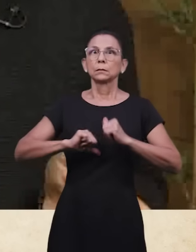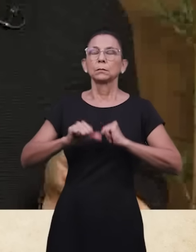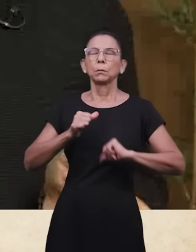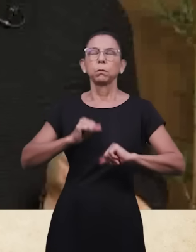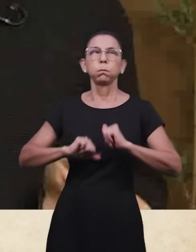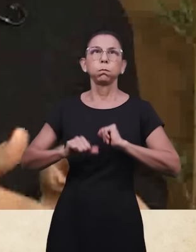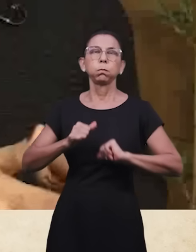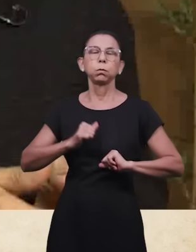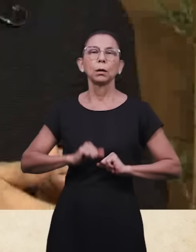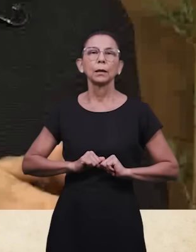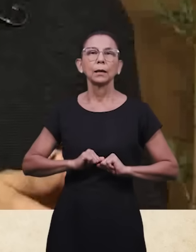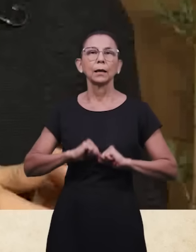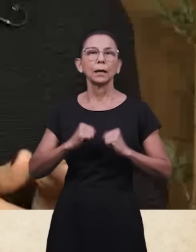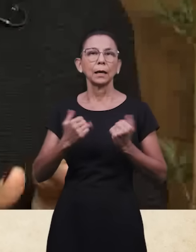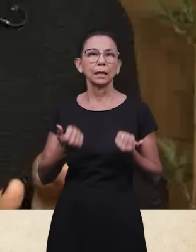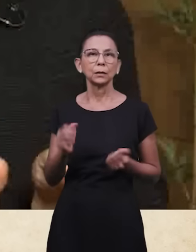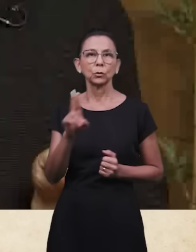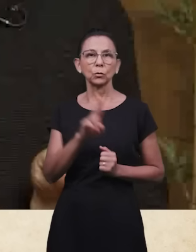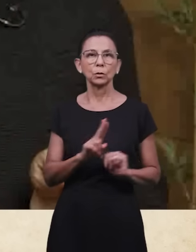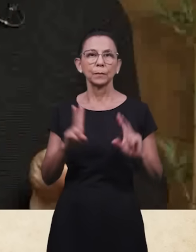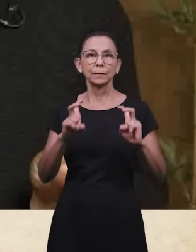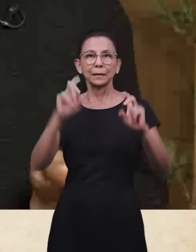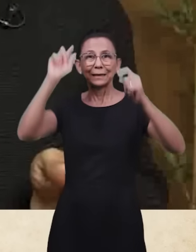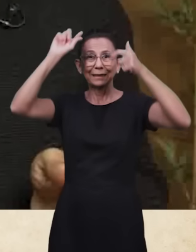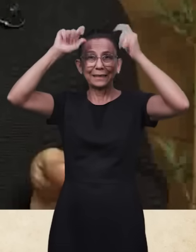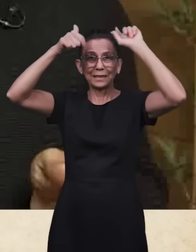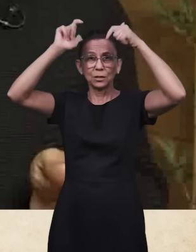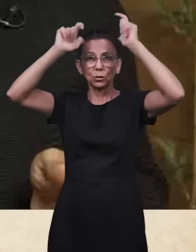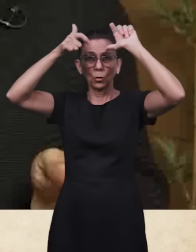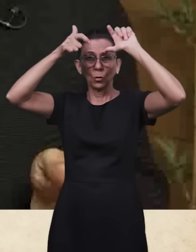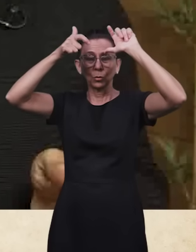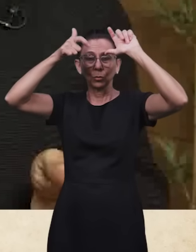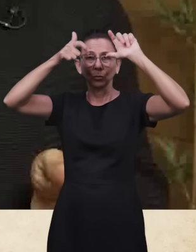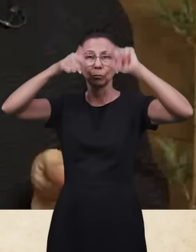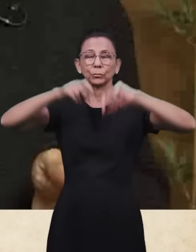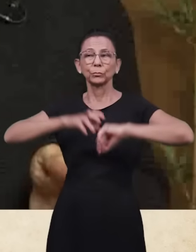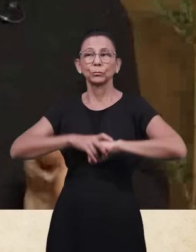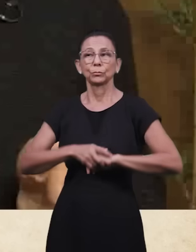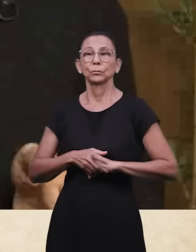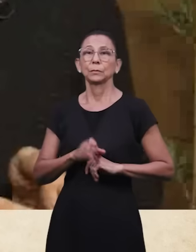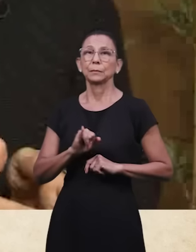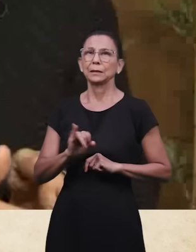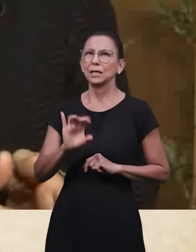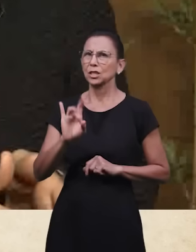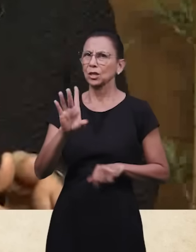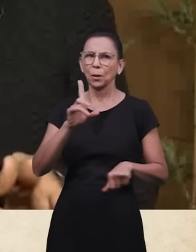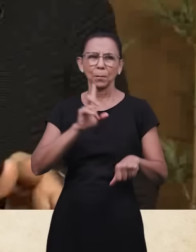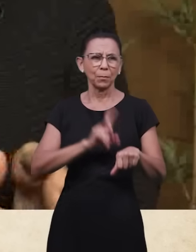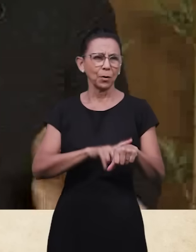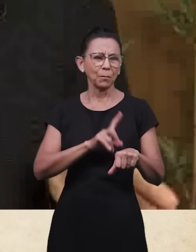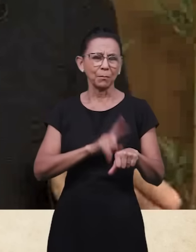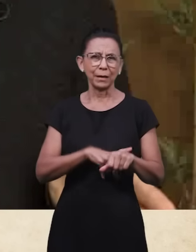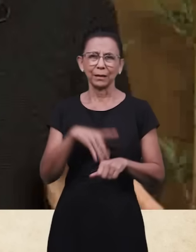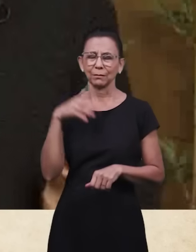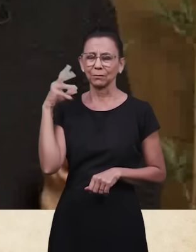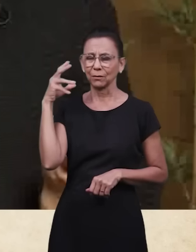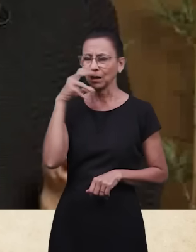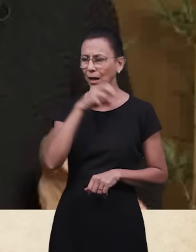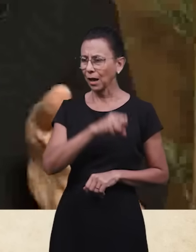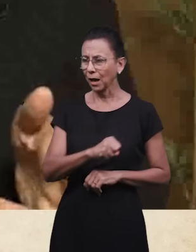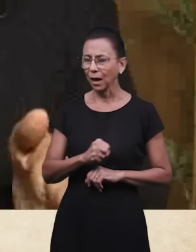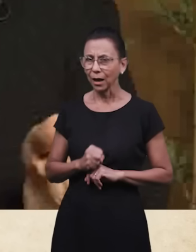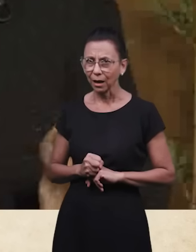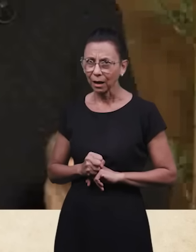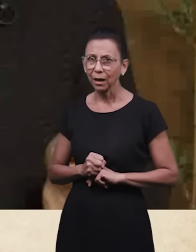de ansiedade, é que nós chamamos de transtorno de ansiedade. Mas se é uma situação